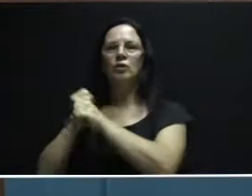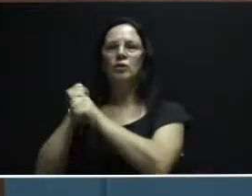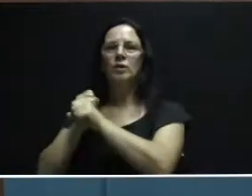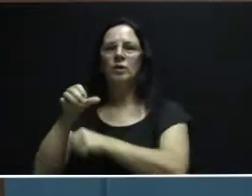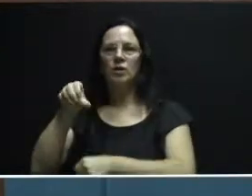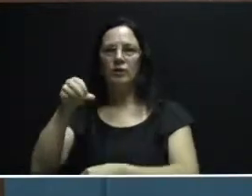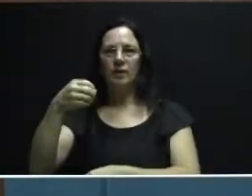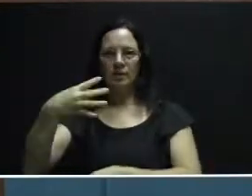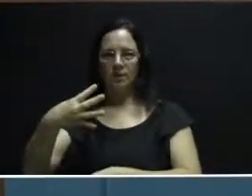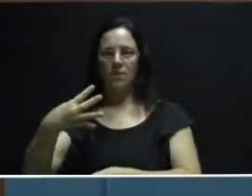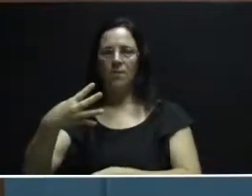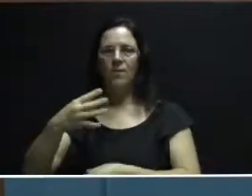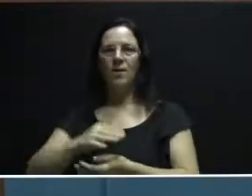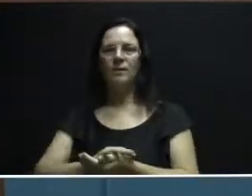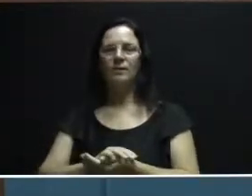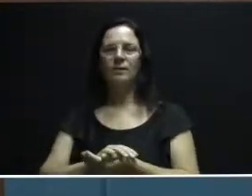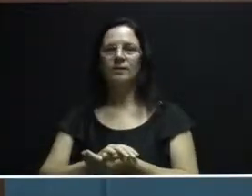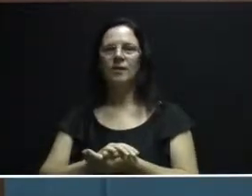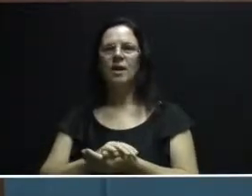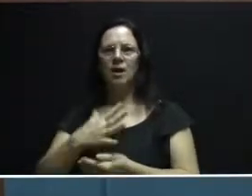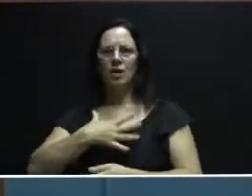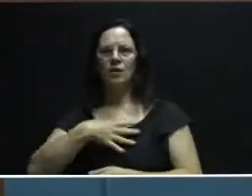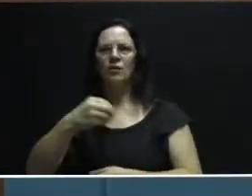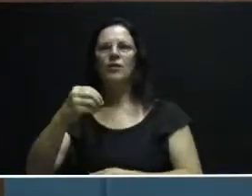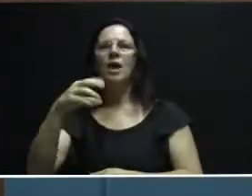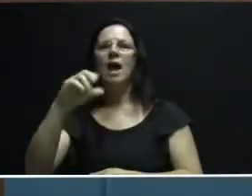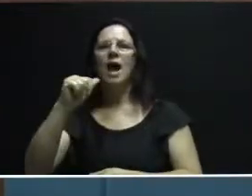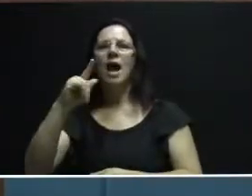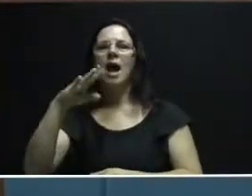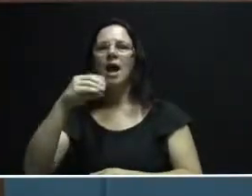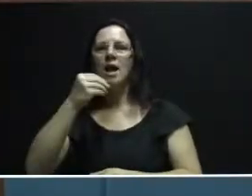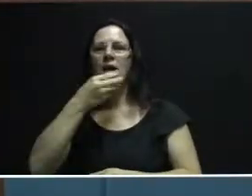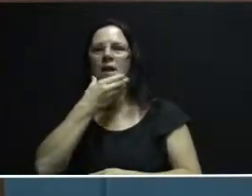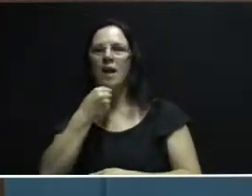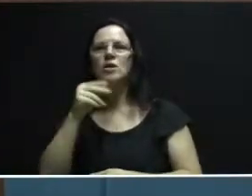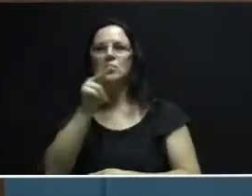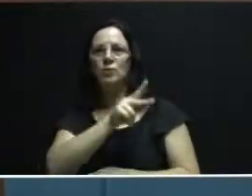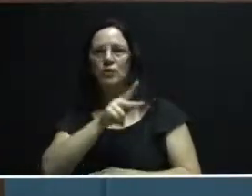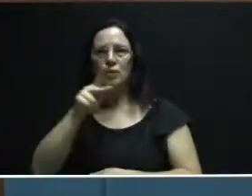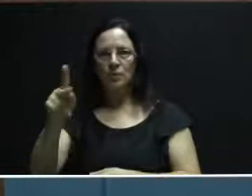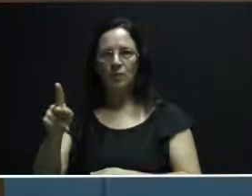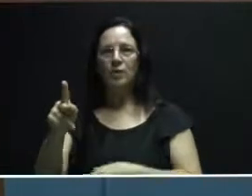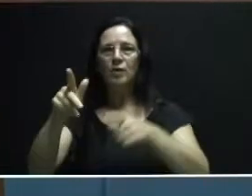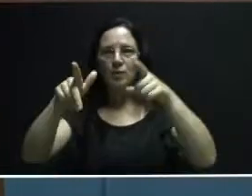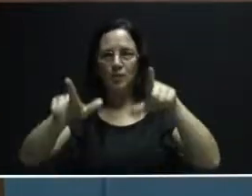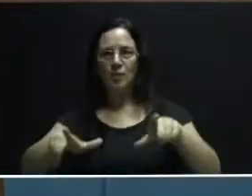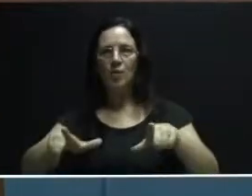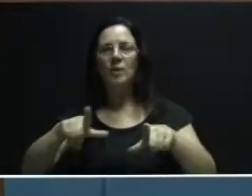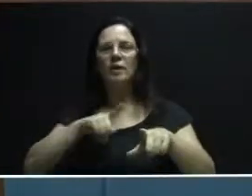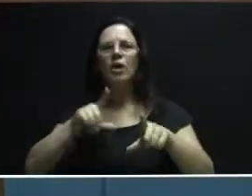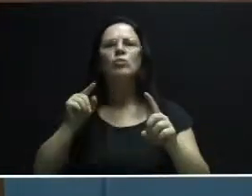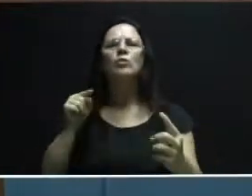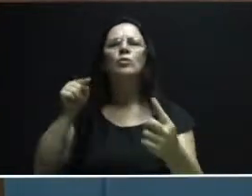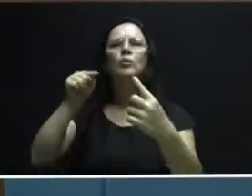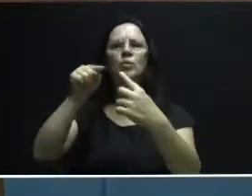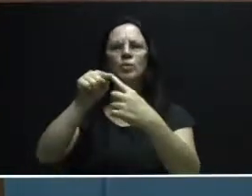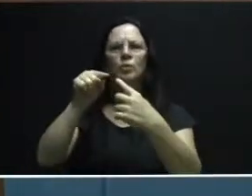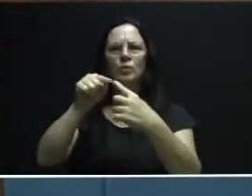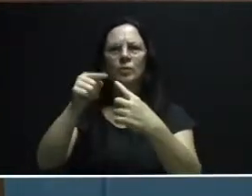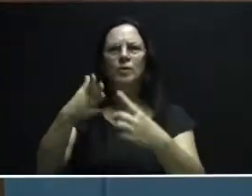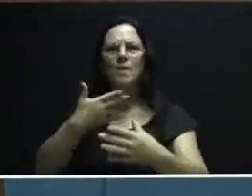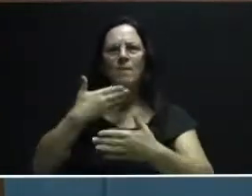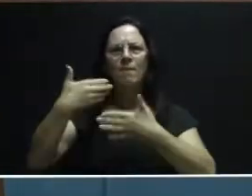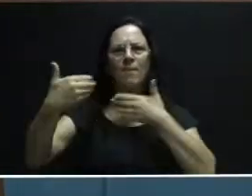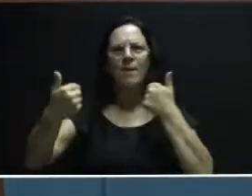1994. Lá, ela e seu filho Acácio são professores e o local tem como objetivo